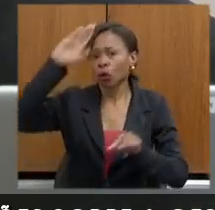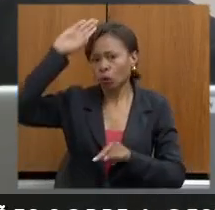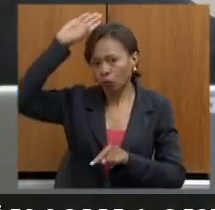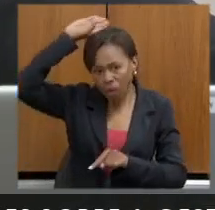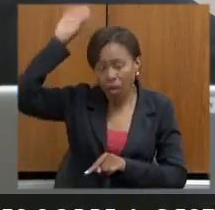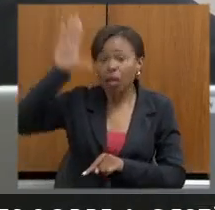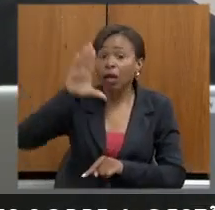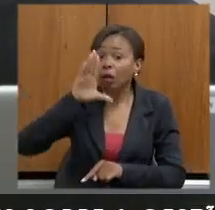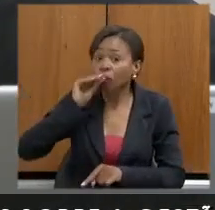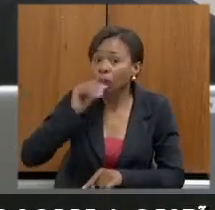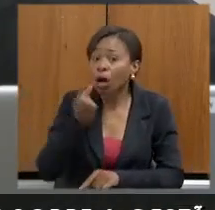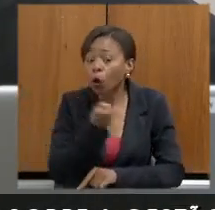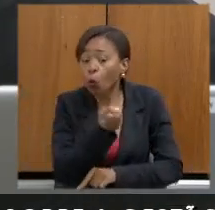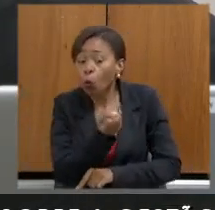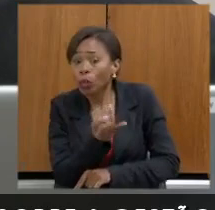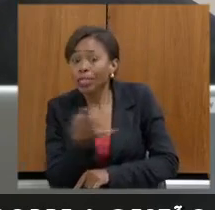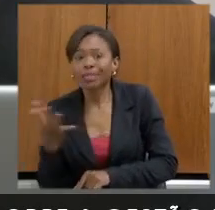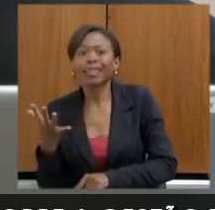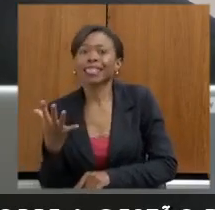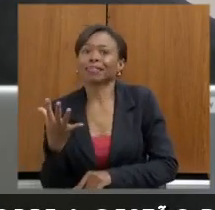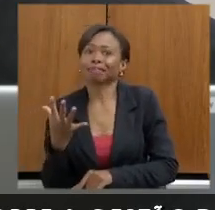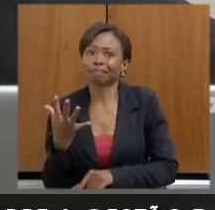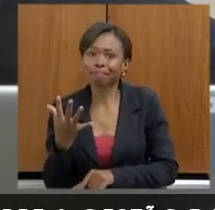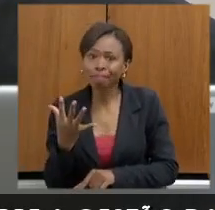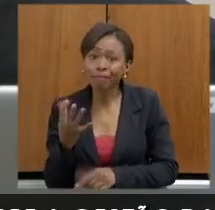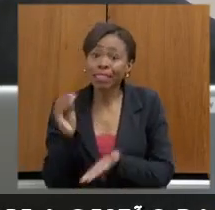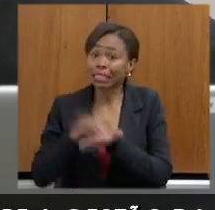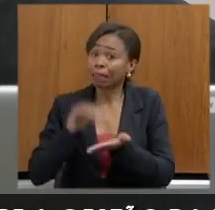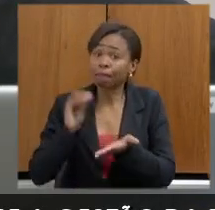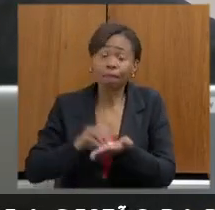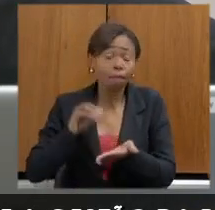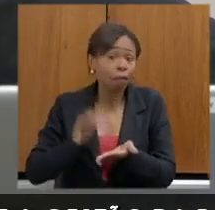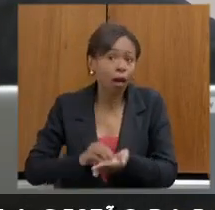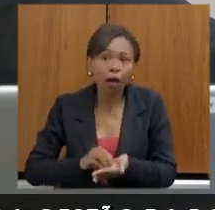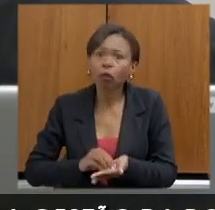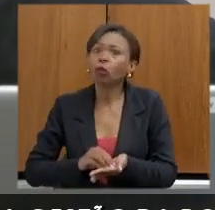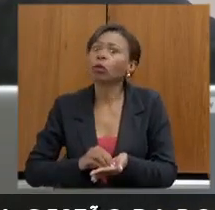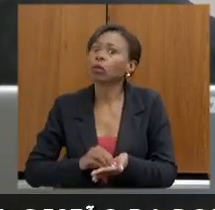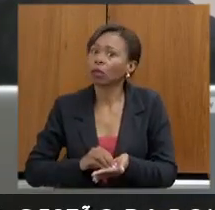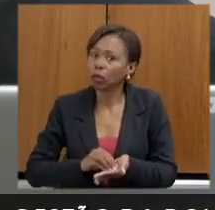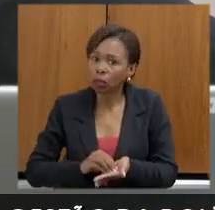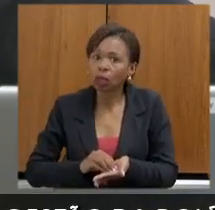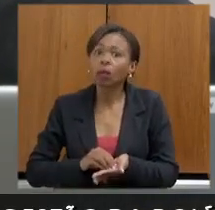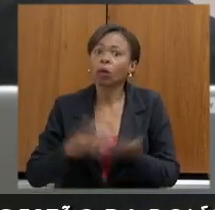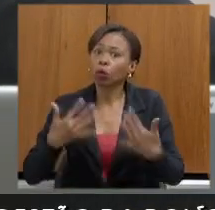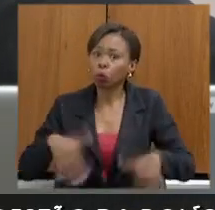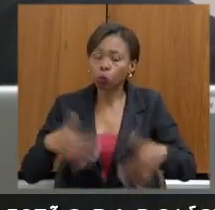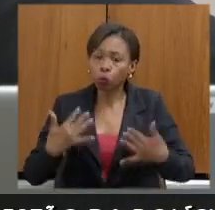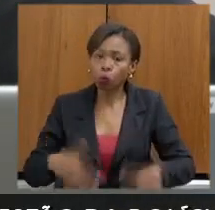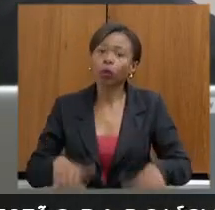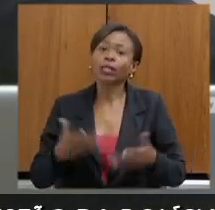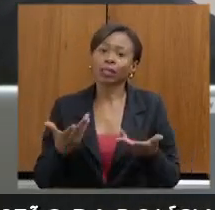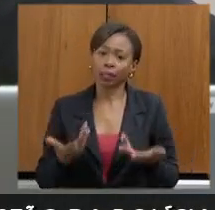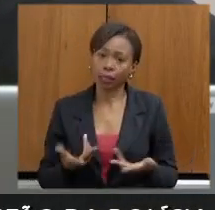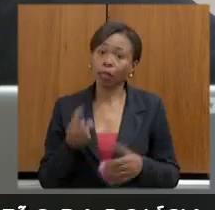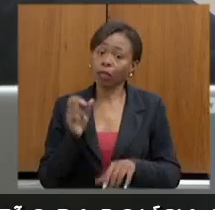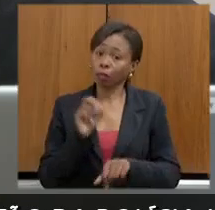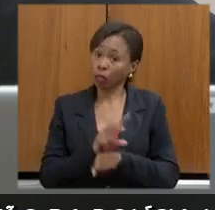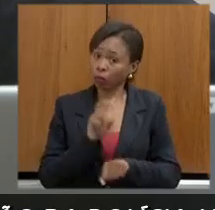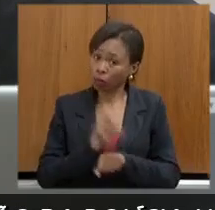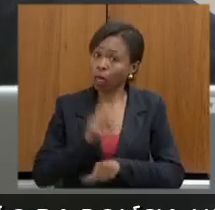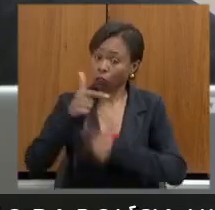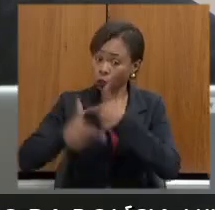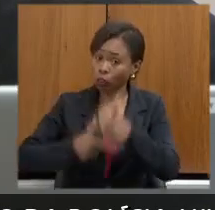é muito forte ele é muito forte mas principalmente na prestação do serviço do